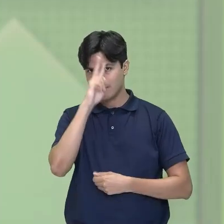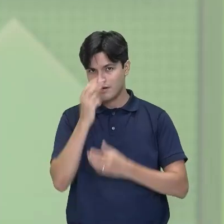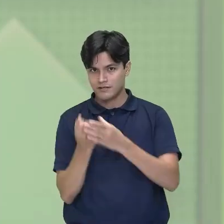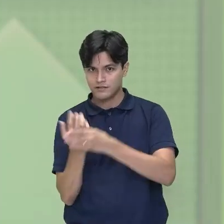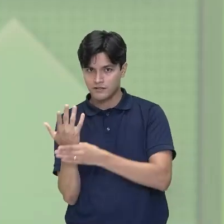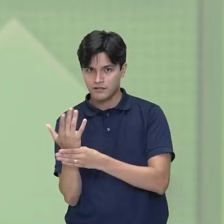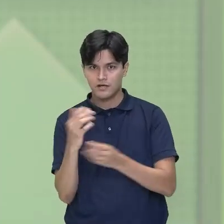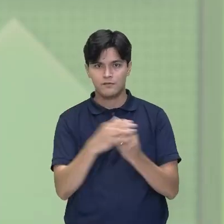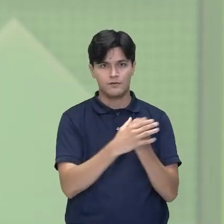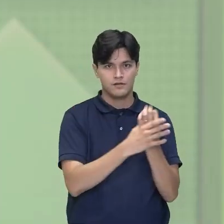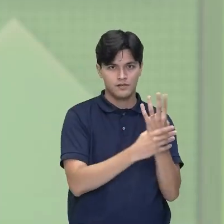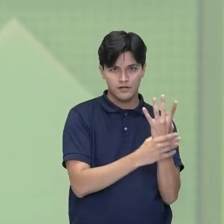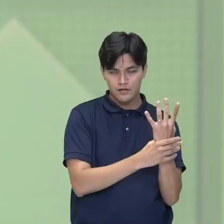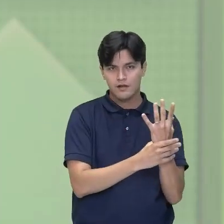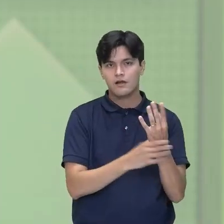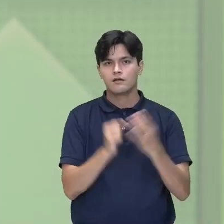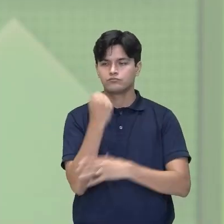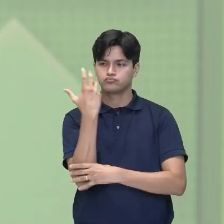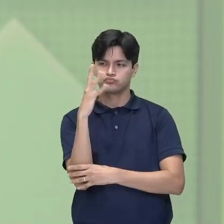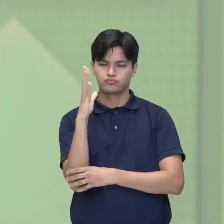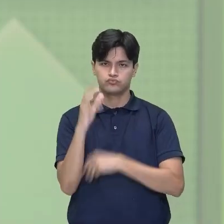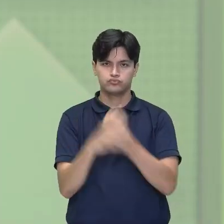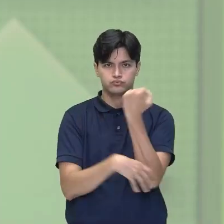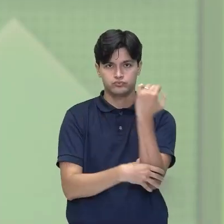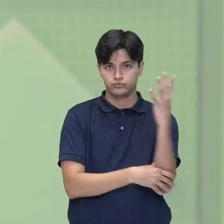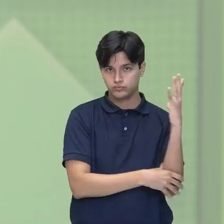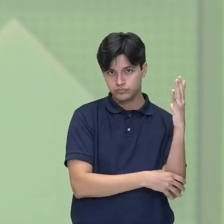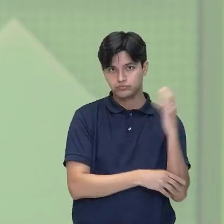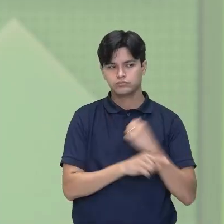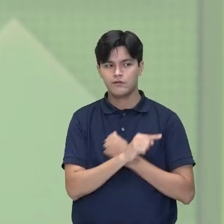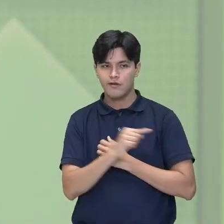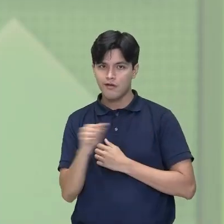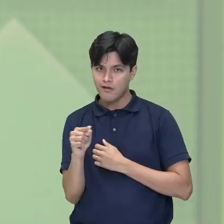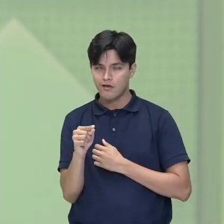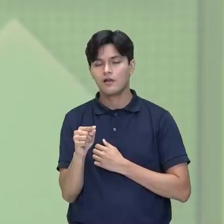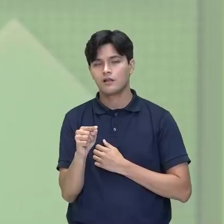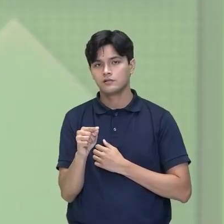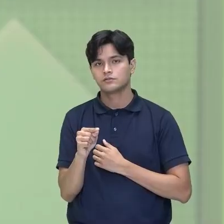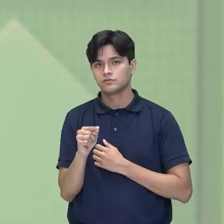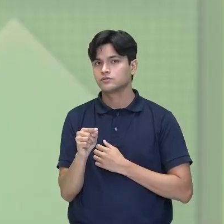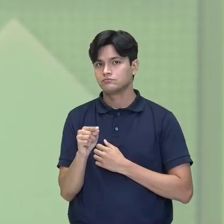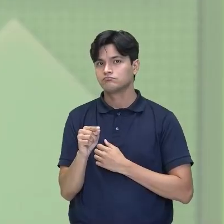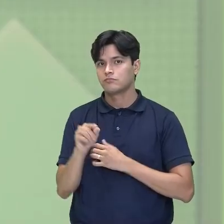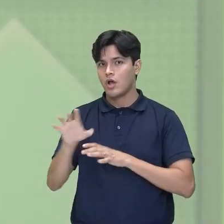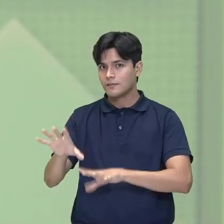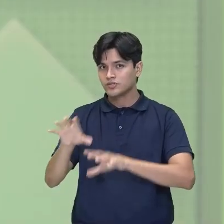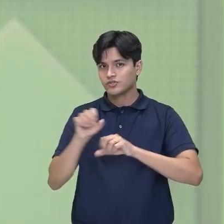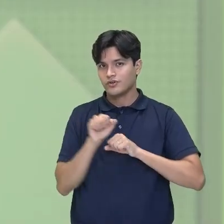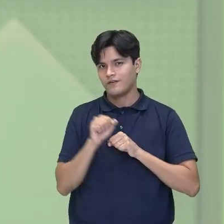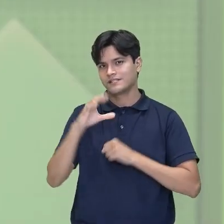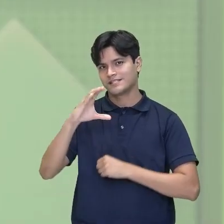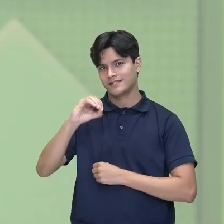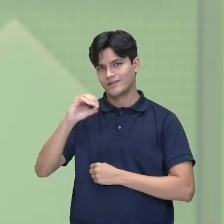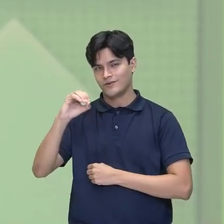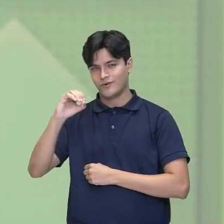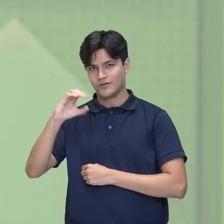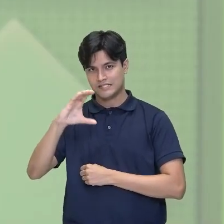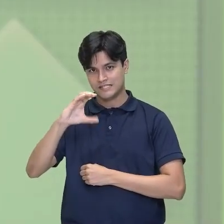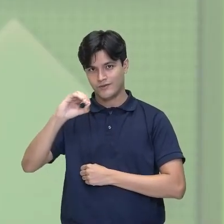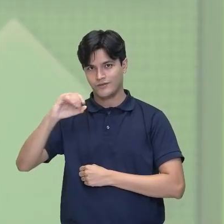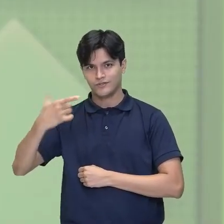plantas, né, elas absorvem o quê? O gás carbônico. Então,